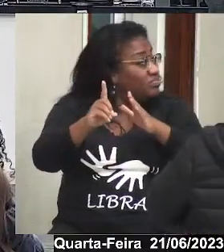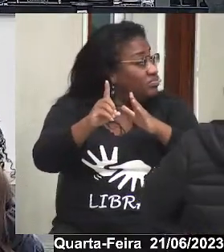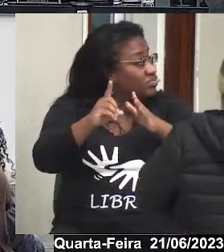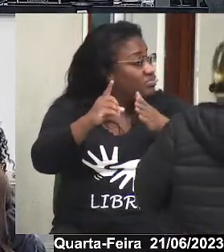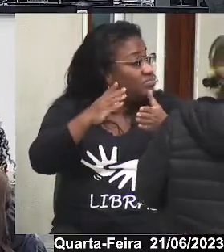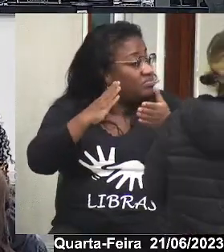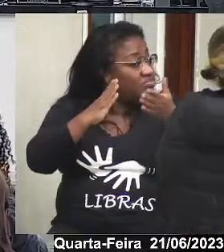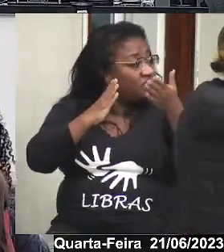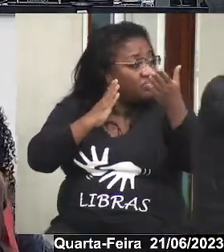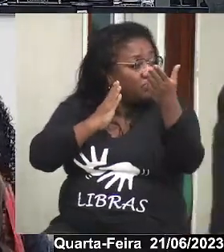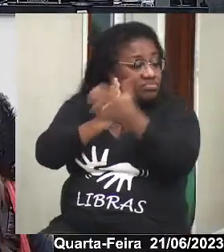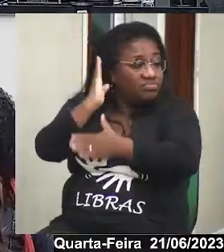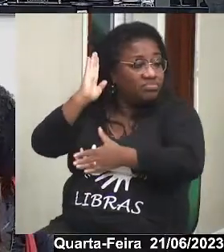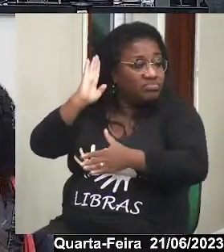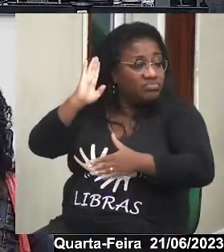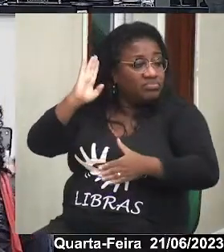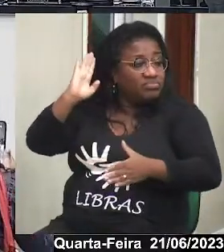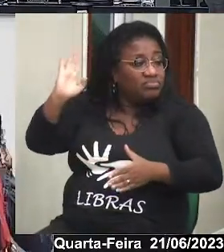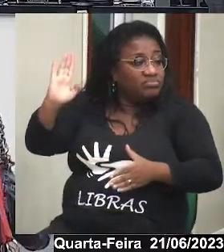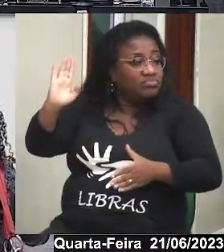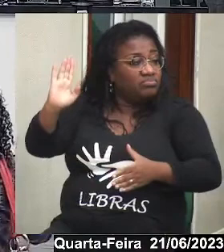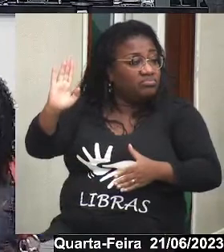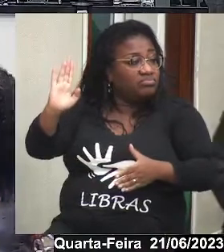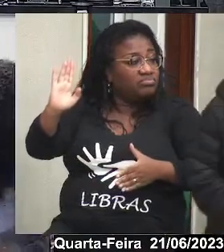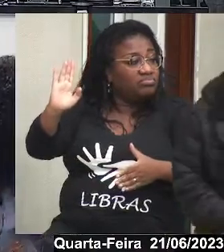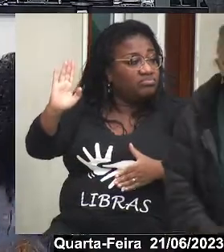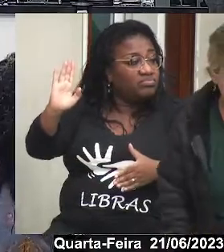de lei está aprovado.